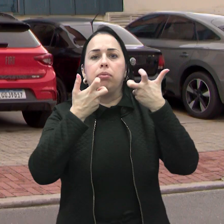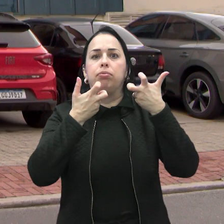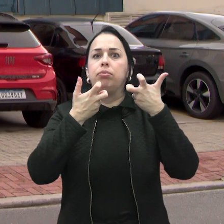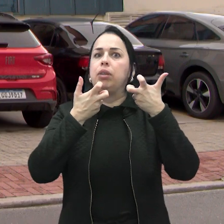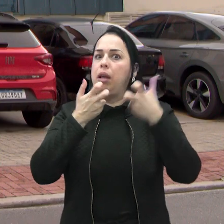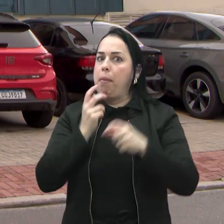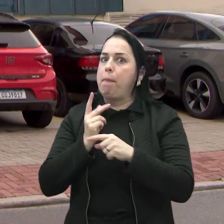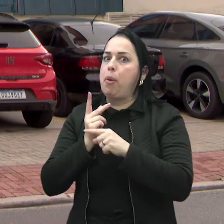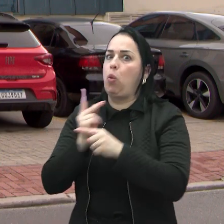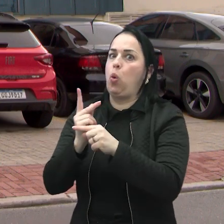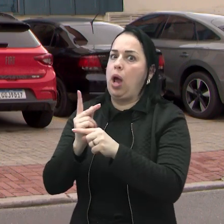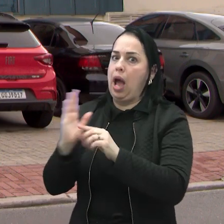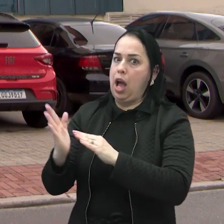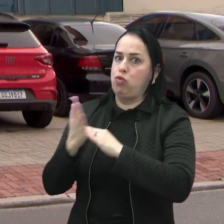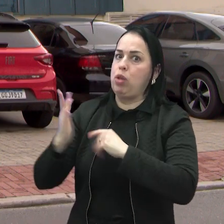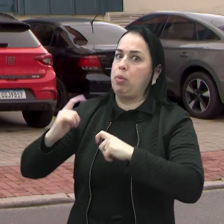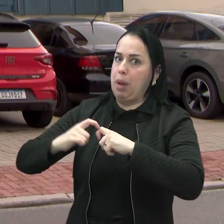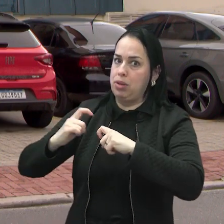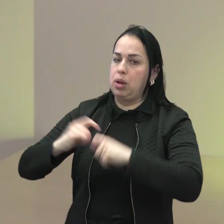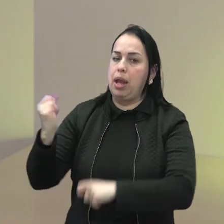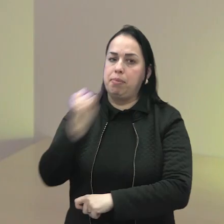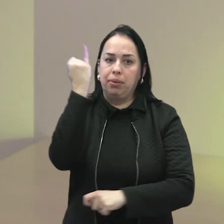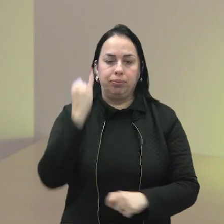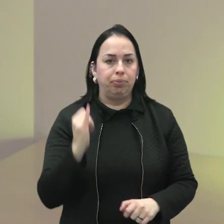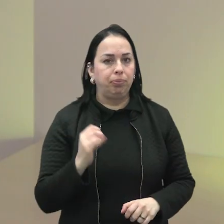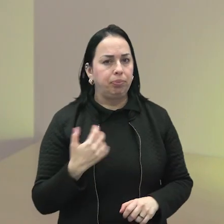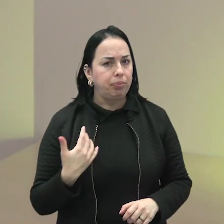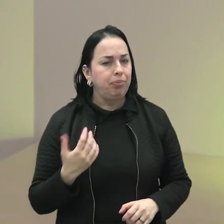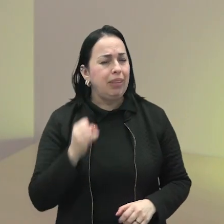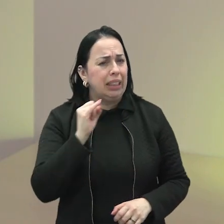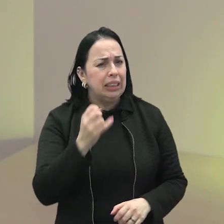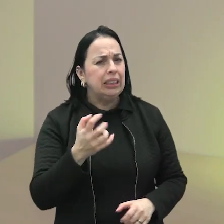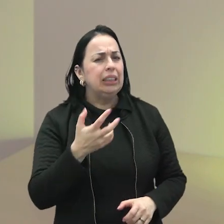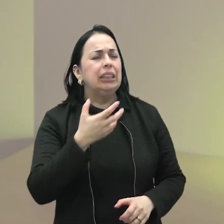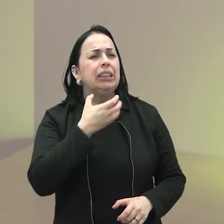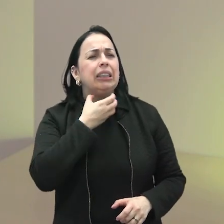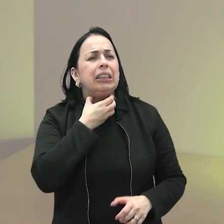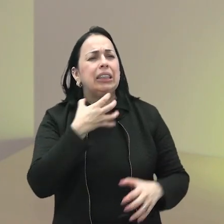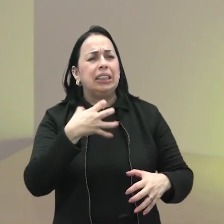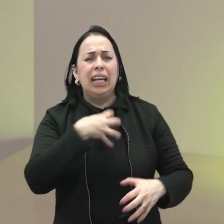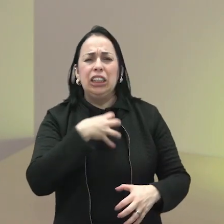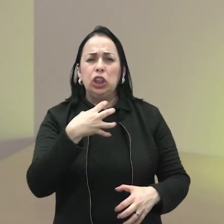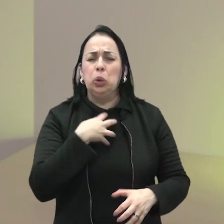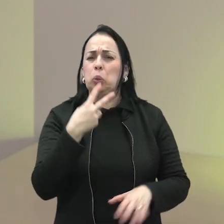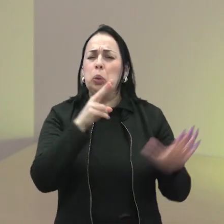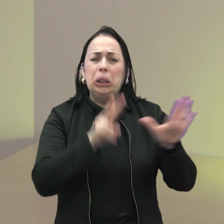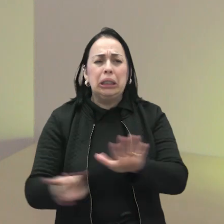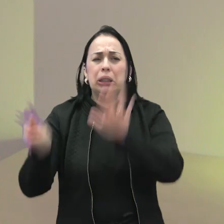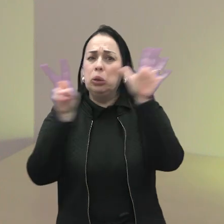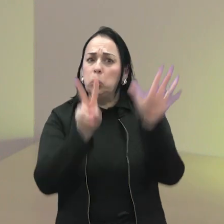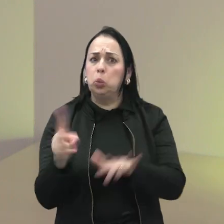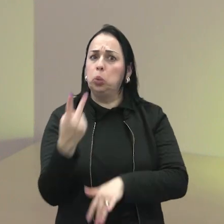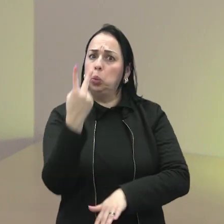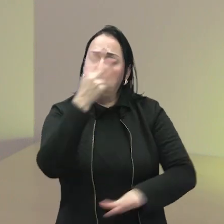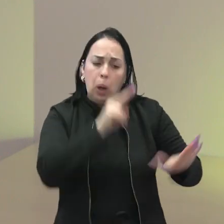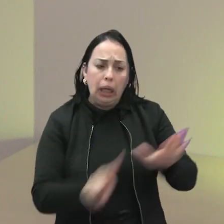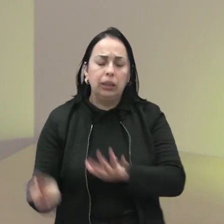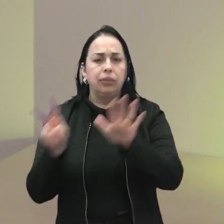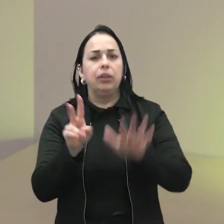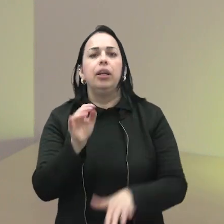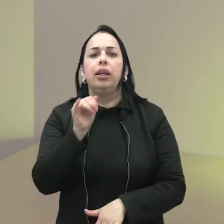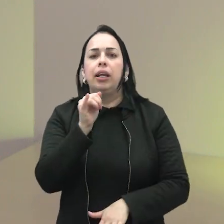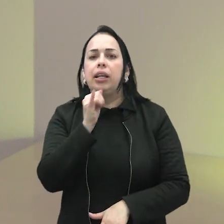o ideal é buscar ajuda médica. Sintomas persistentes, né, por mais de 2 semanas. Então, por